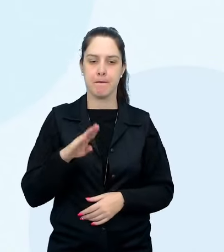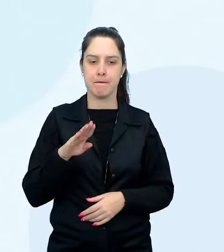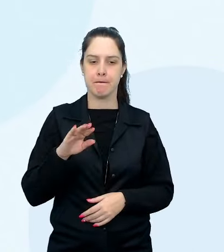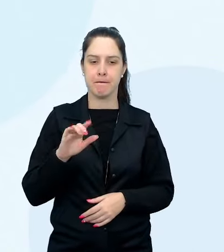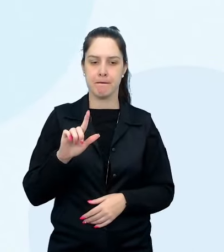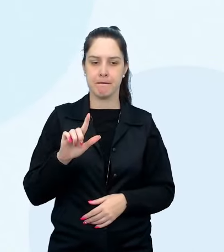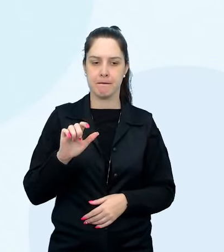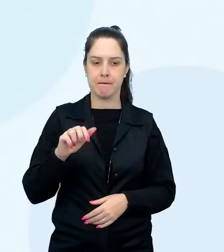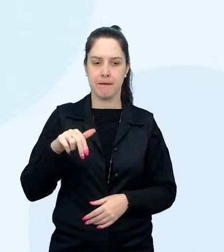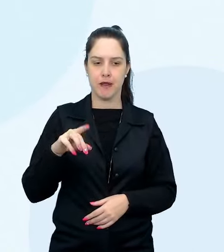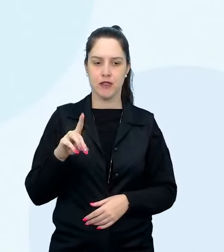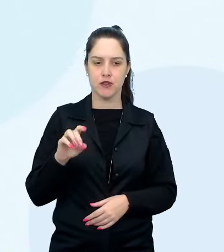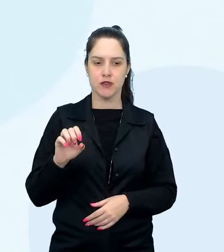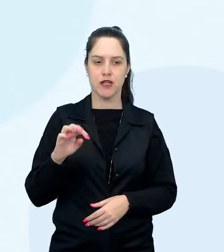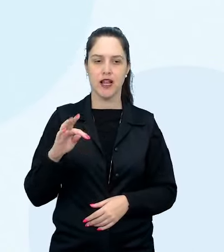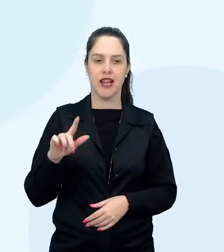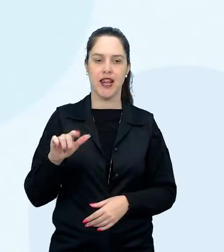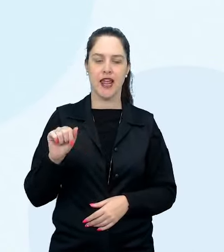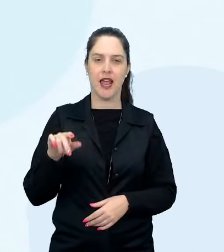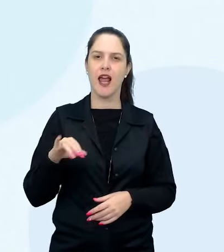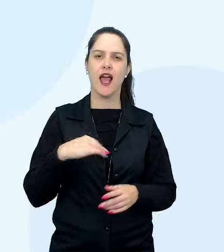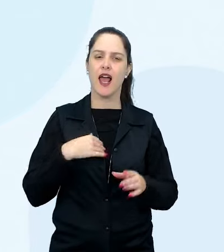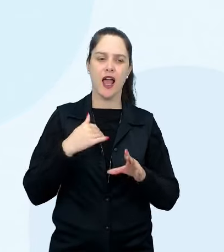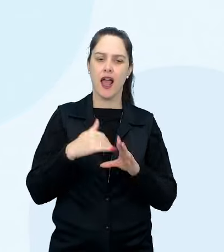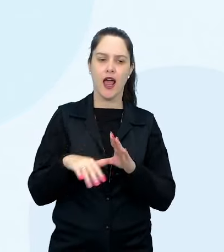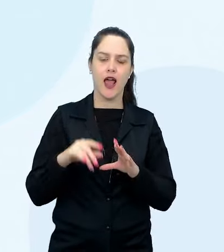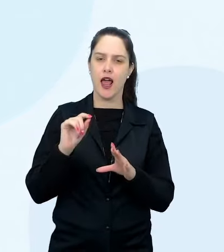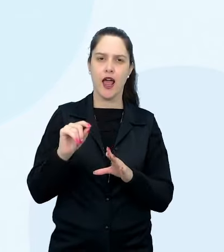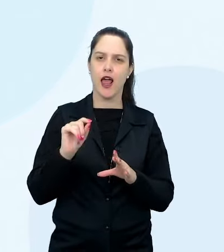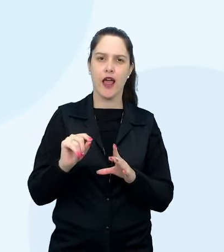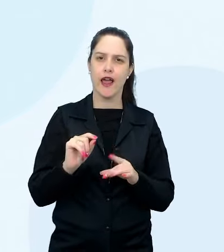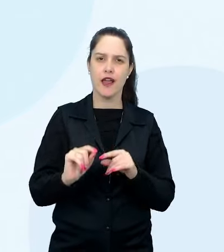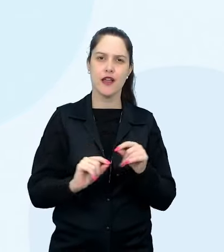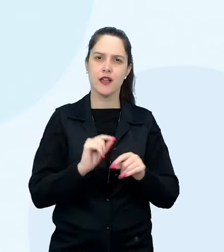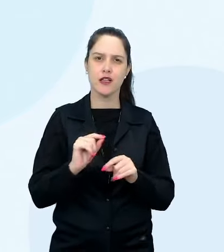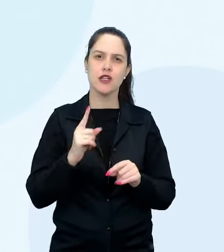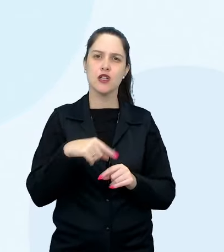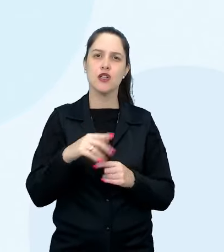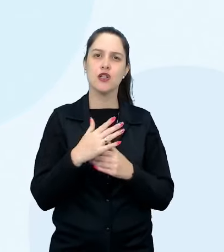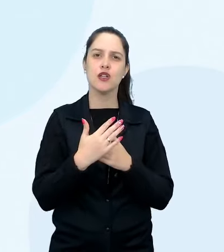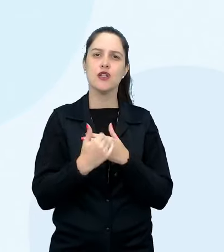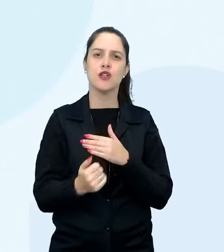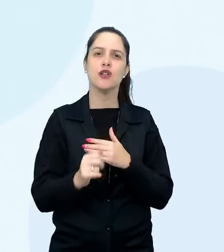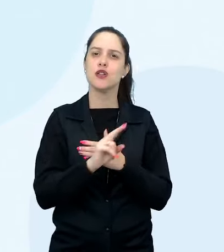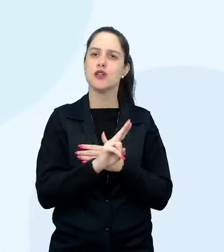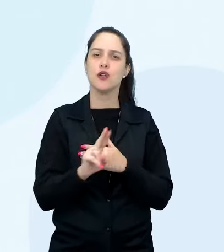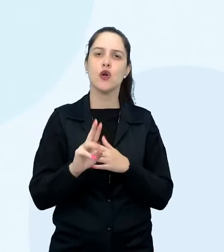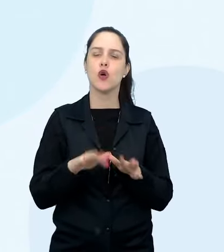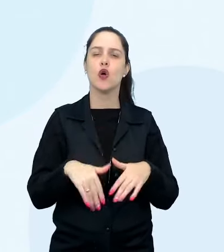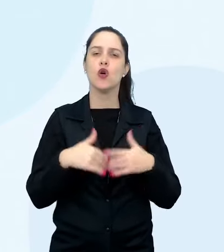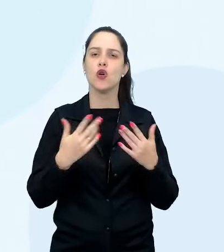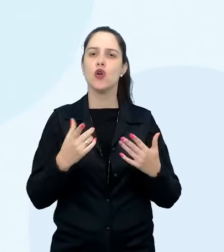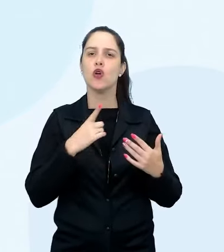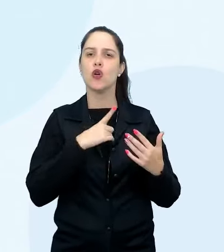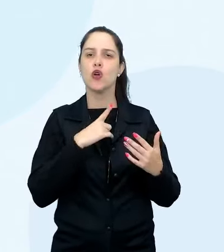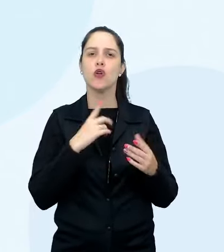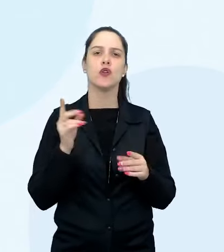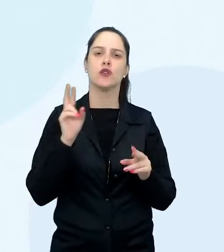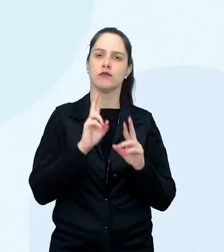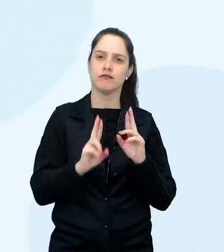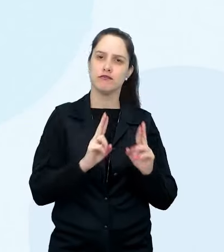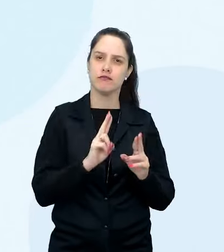Então, o que acontece? Essa aprendizagem mediada por tecnologia e o que a gente chama de plugada, ou seja, que tem o recurso